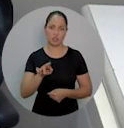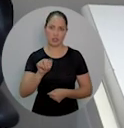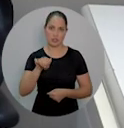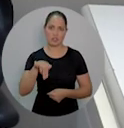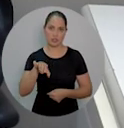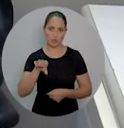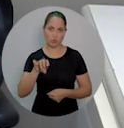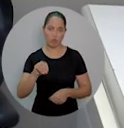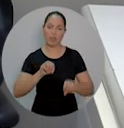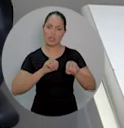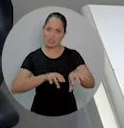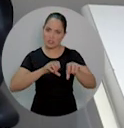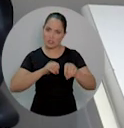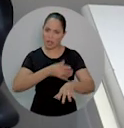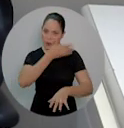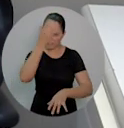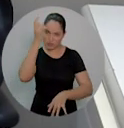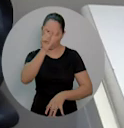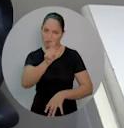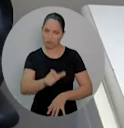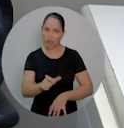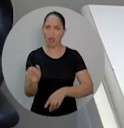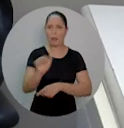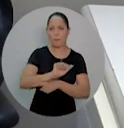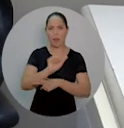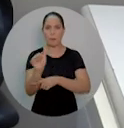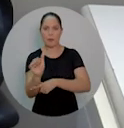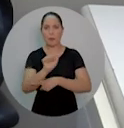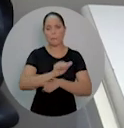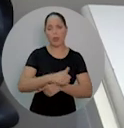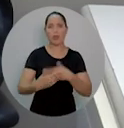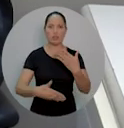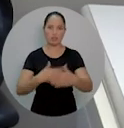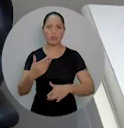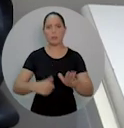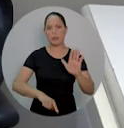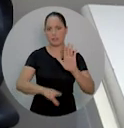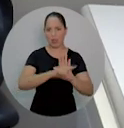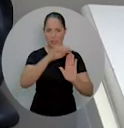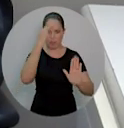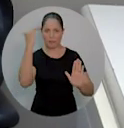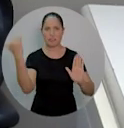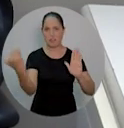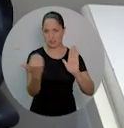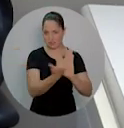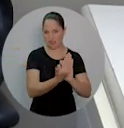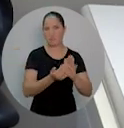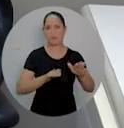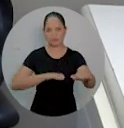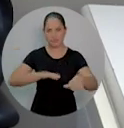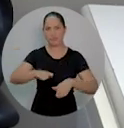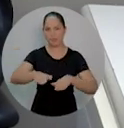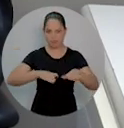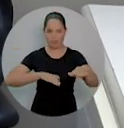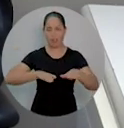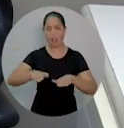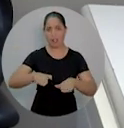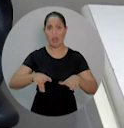os motoristas no cumprimento das regras de trânsito. É preciso também que o